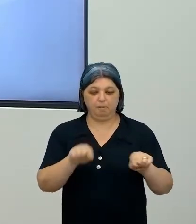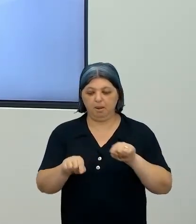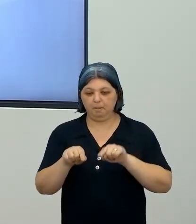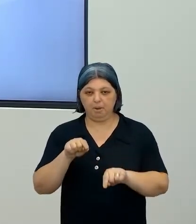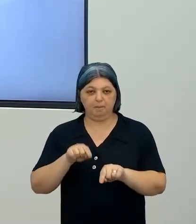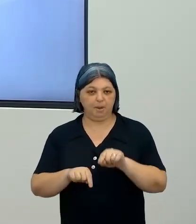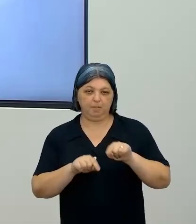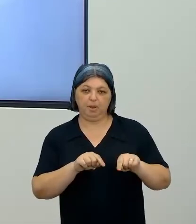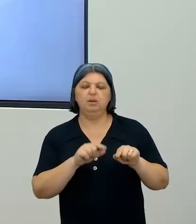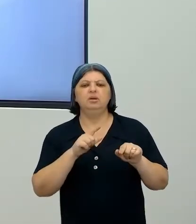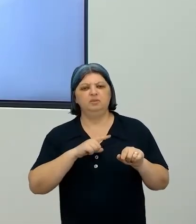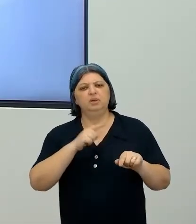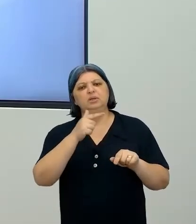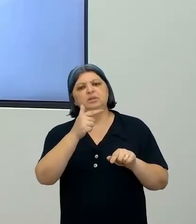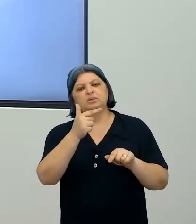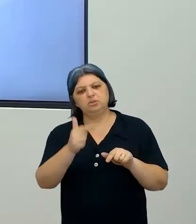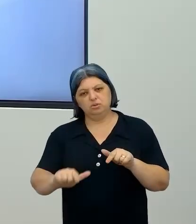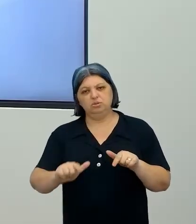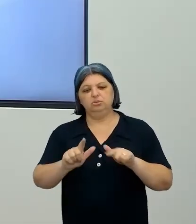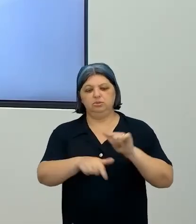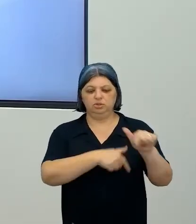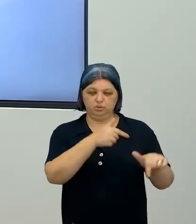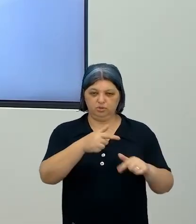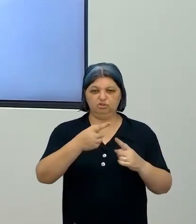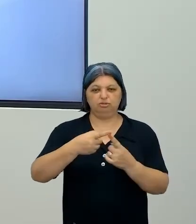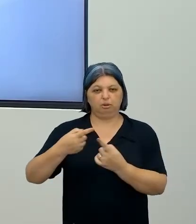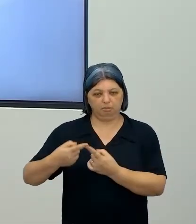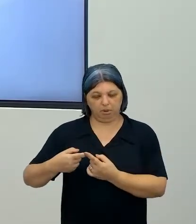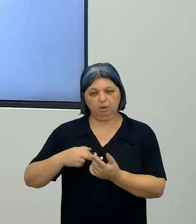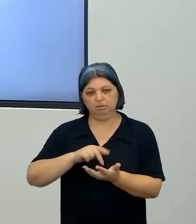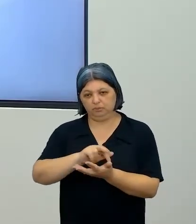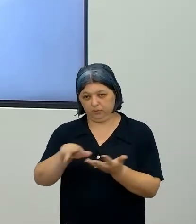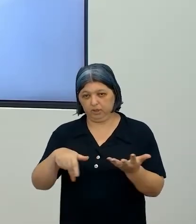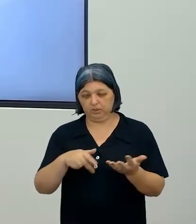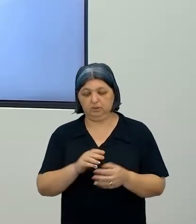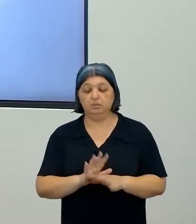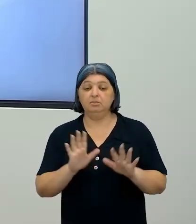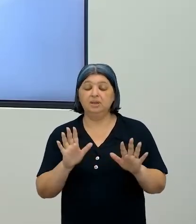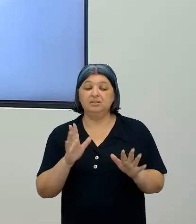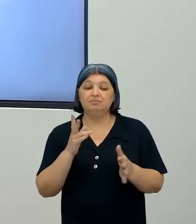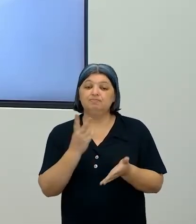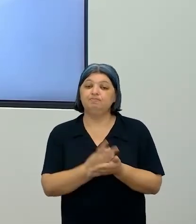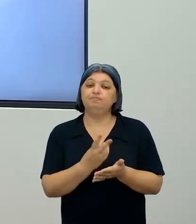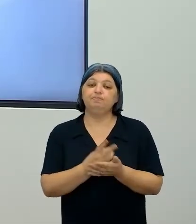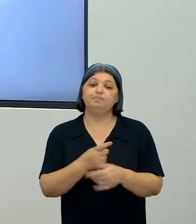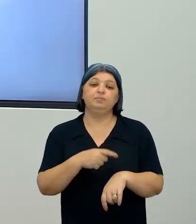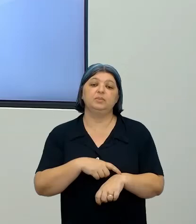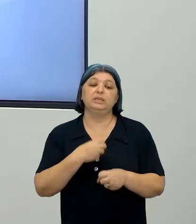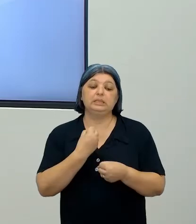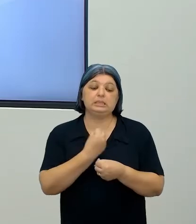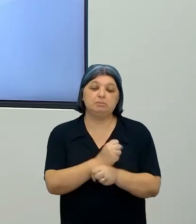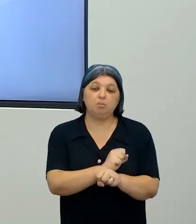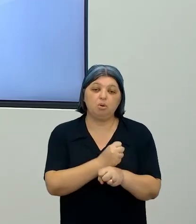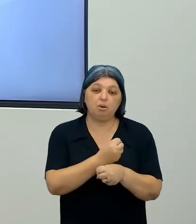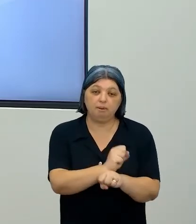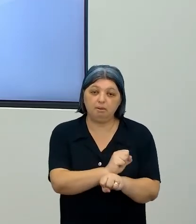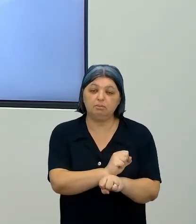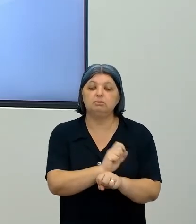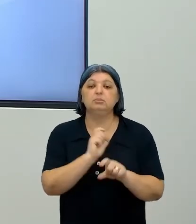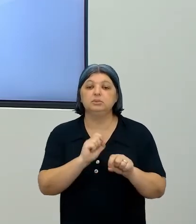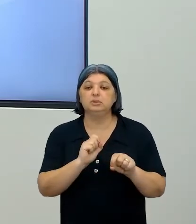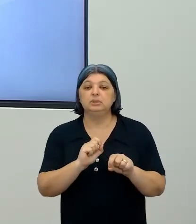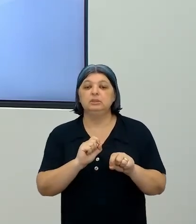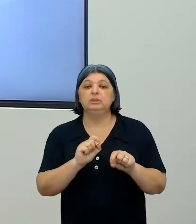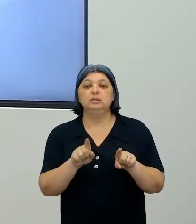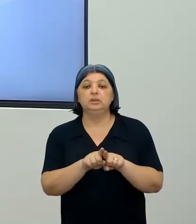ele faz outras atividades e tudo mais, mas ao mesmo tempo ele é bastante explorado e ele passa a ficar